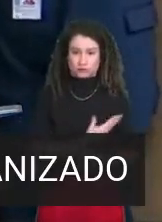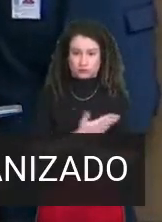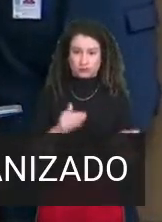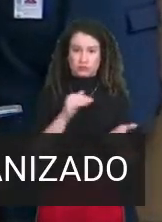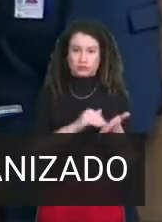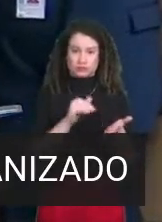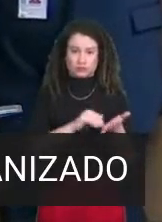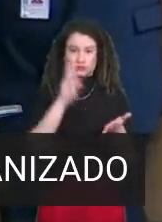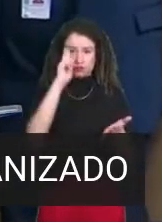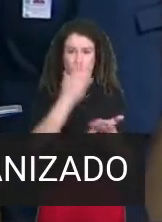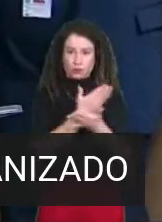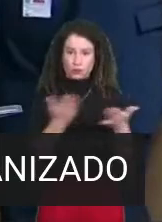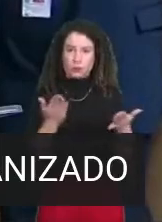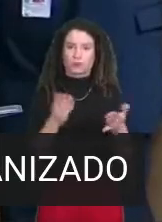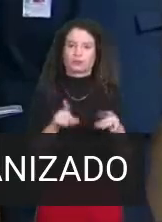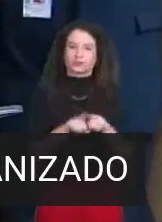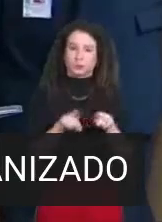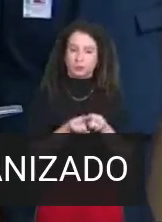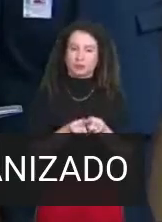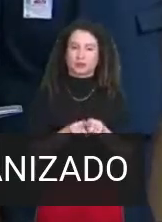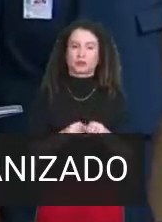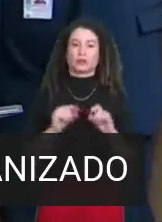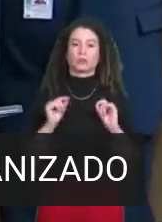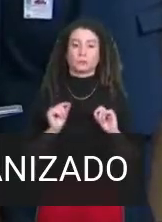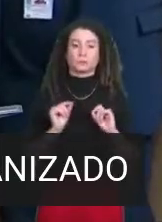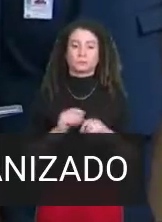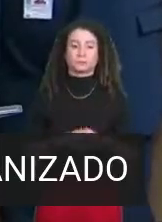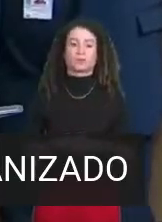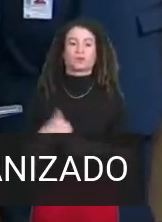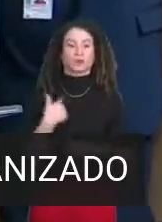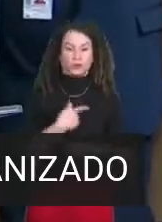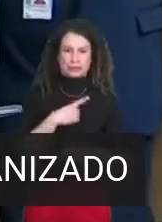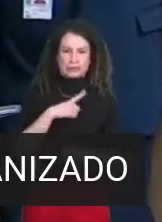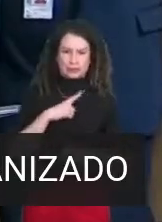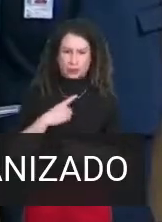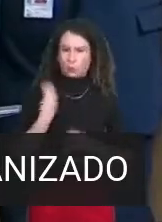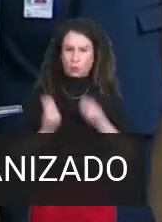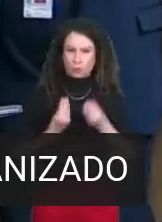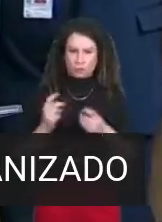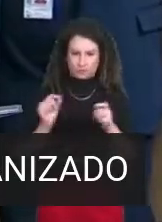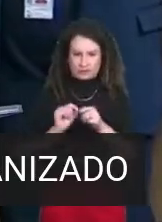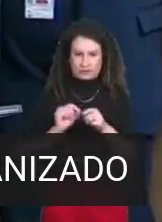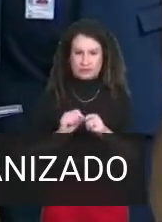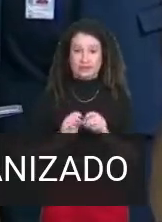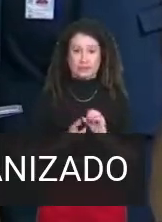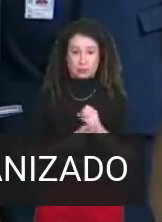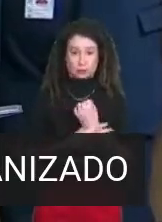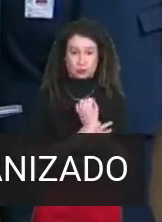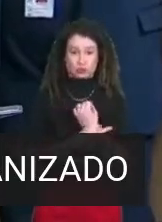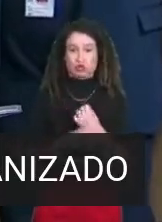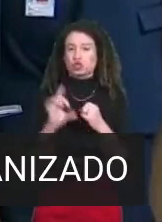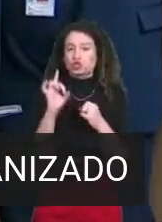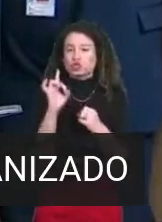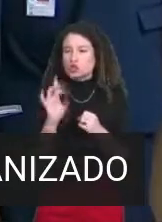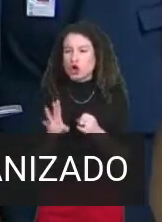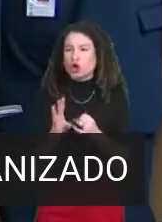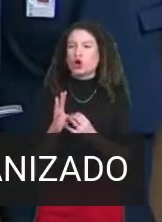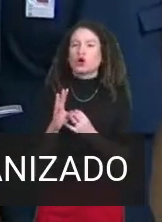de segurança. Nós temos como fazer a segurança apenas sabendo o que está